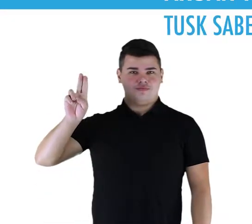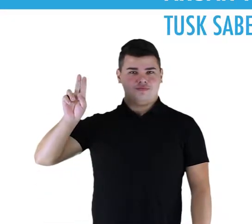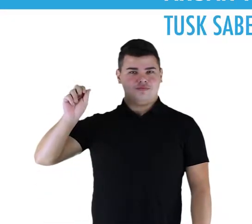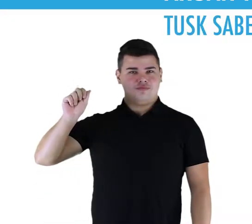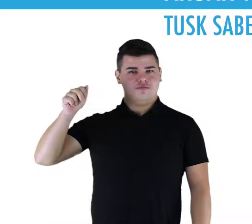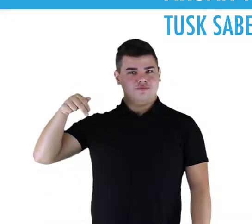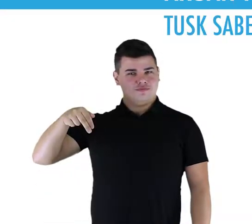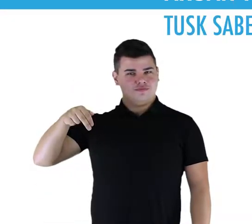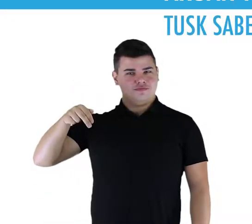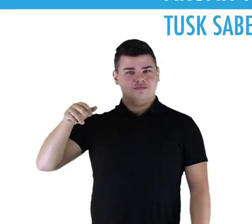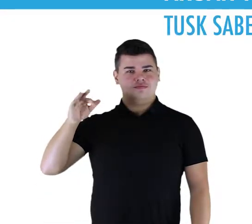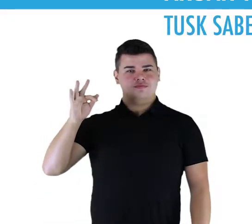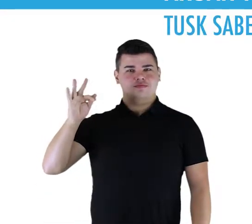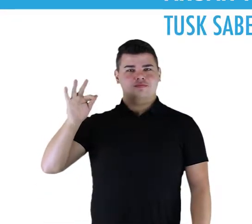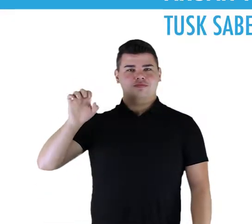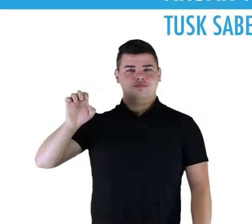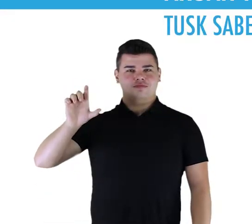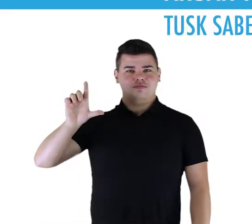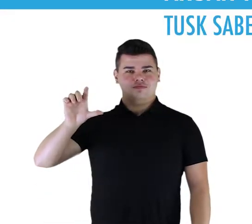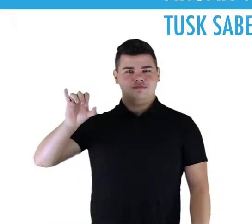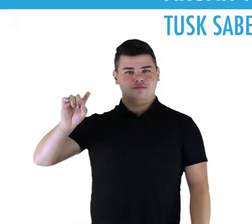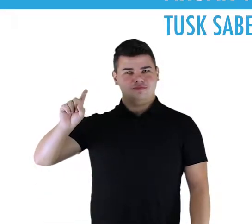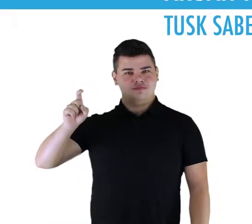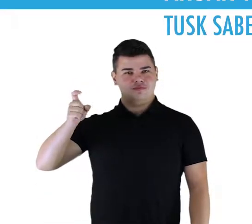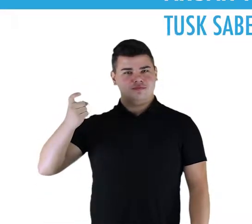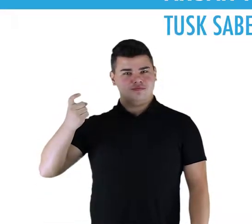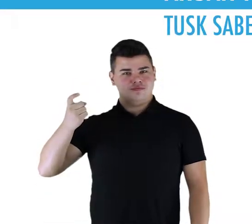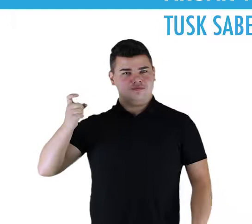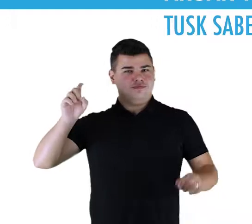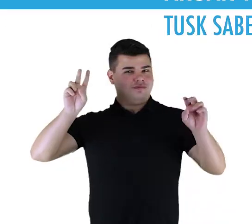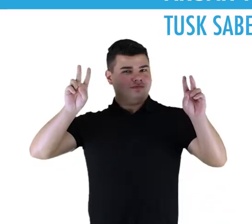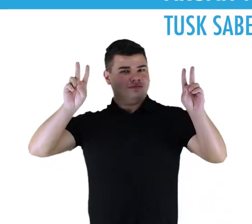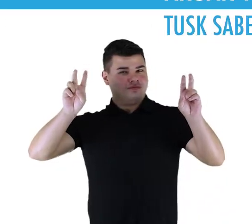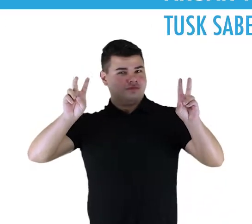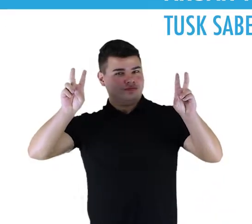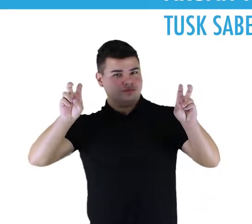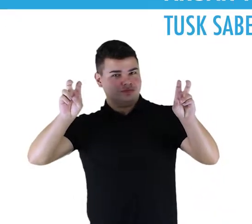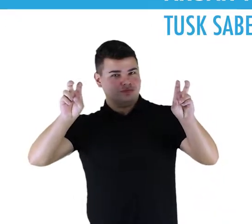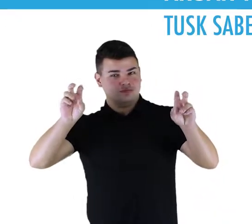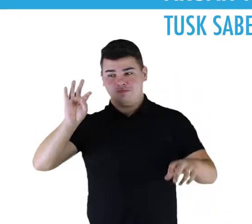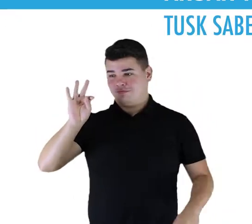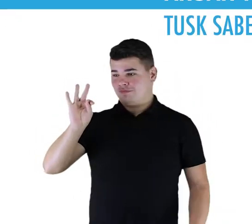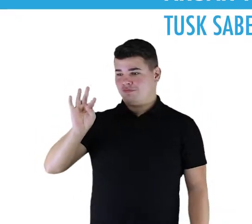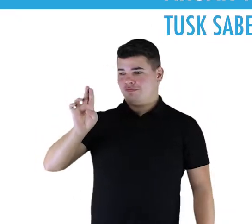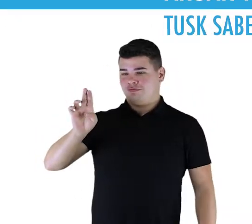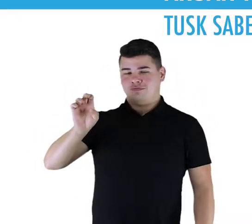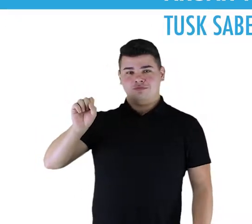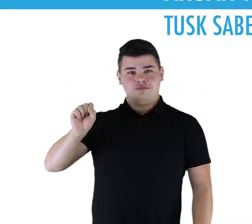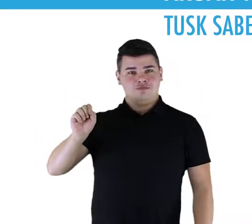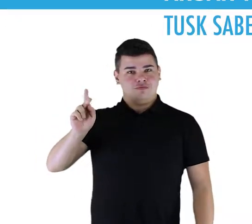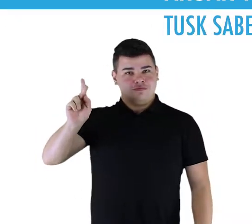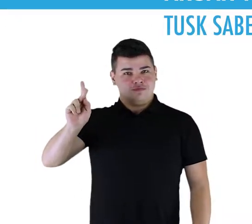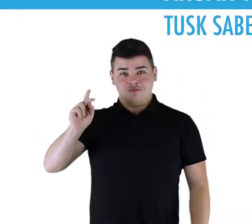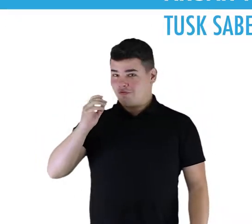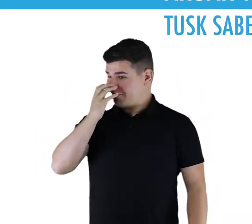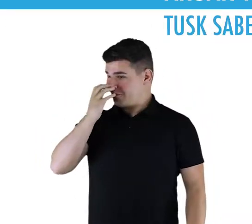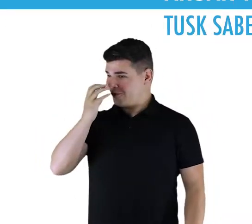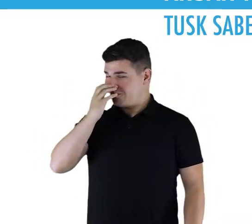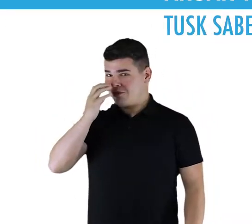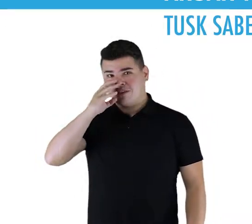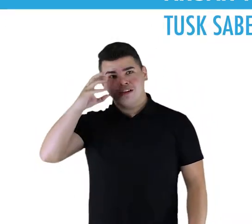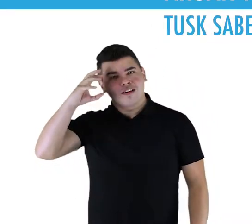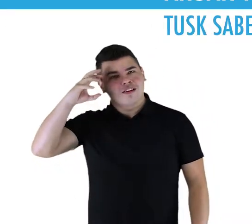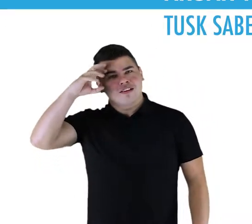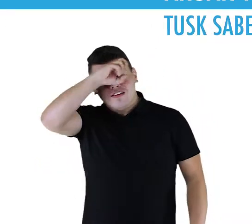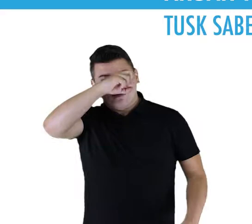pequenas e pontudas, olhos azuis, pelos escuros na região dorsal e em parte da cabeça. A região frontal, duas porções acima dos olhos, o focinho e o pescoço são